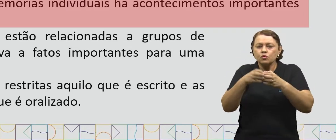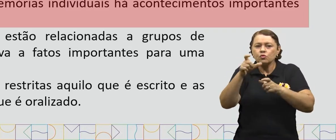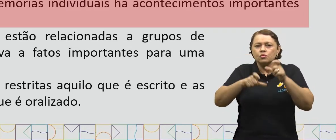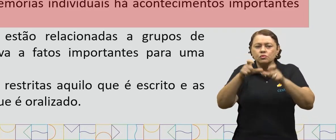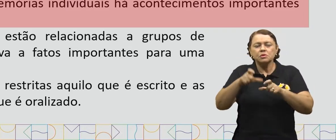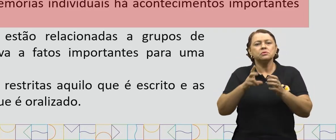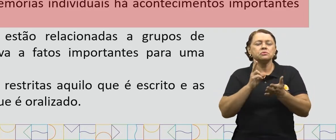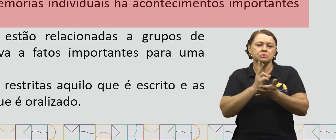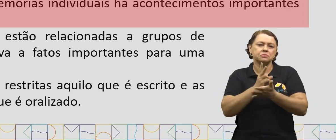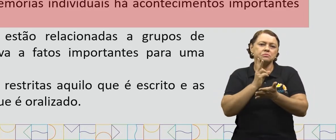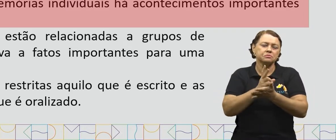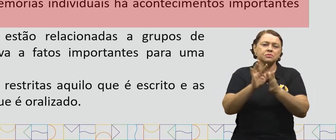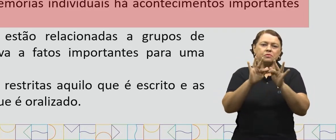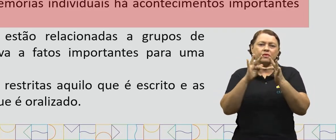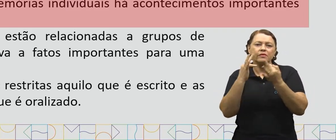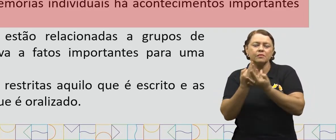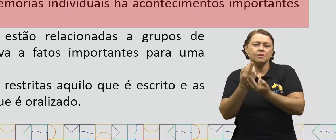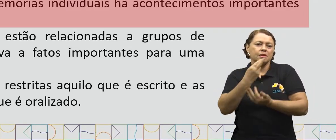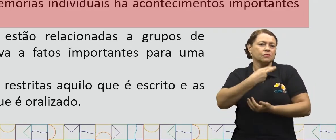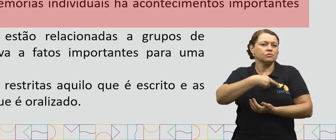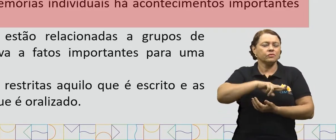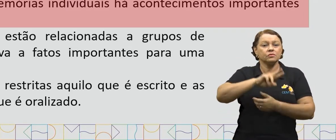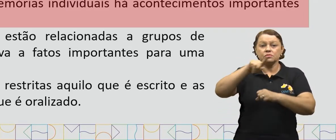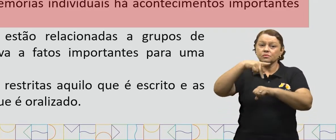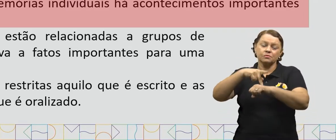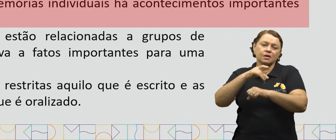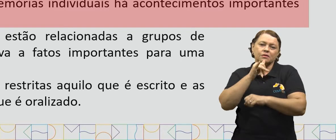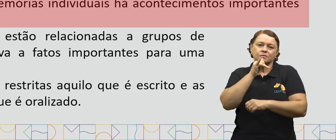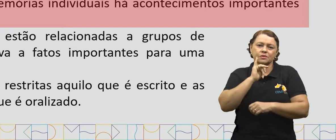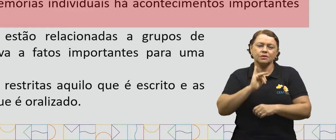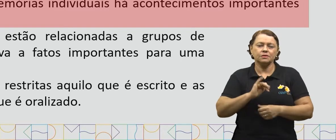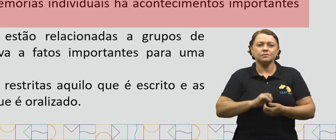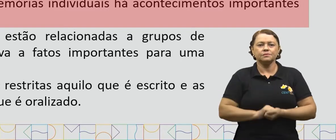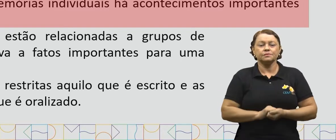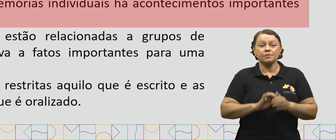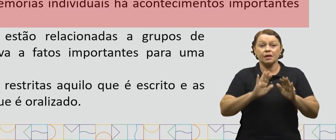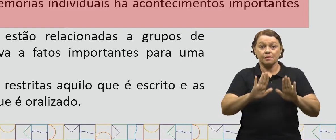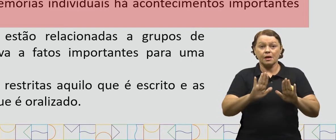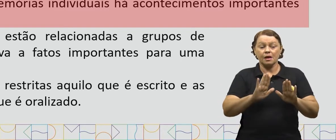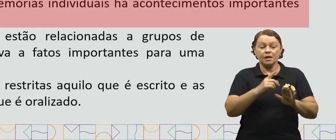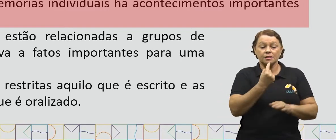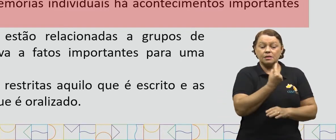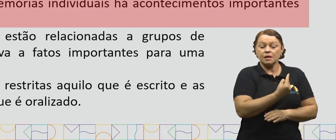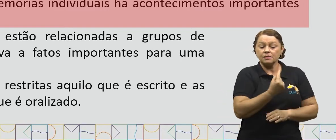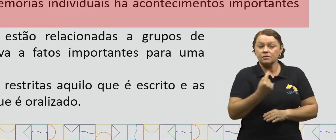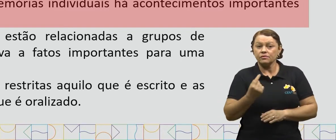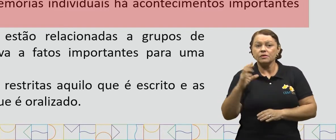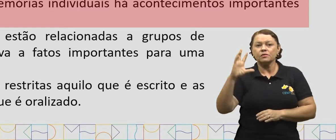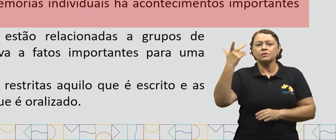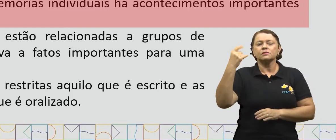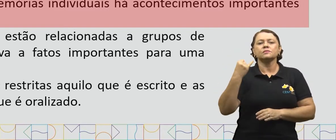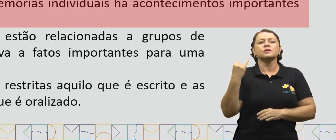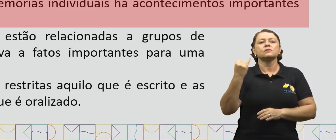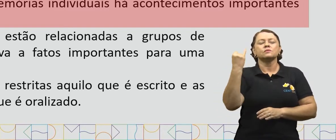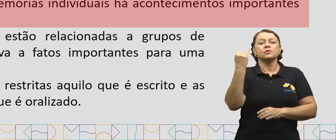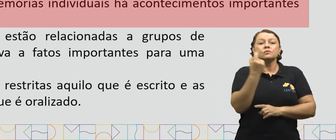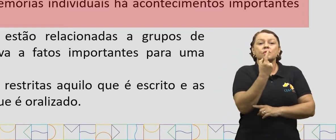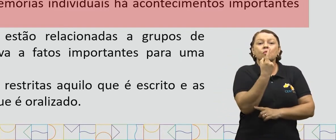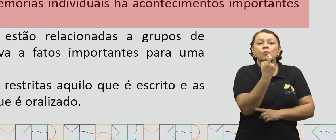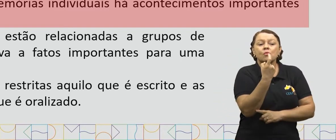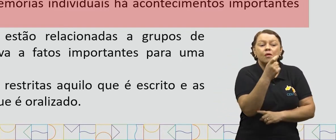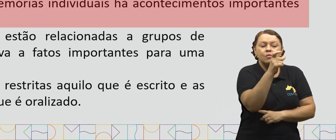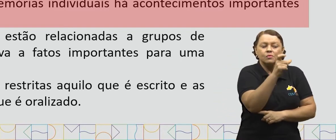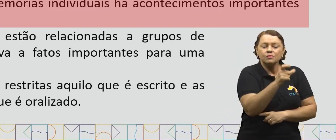ser de uma mesma família, mesmo grupo religioso ou de um país, por exemplo. Já as individuais são acontecimentos importantes para